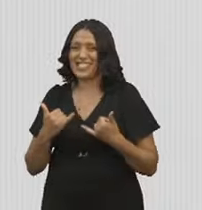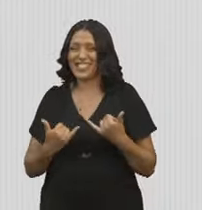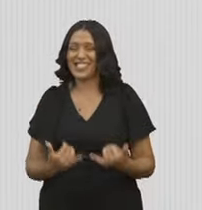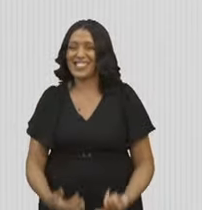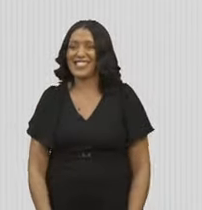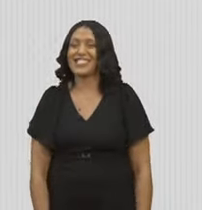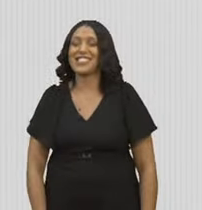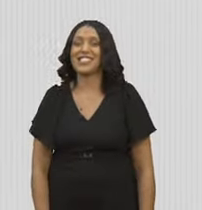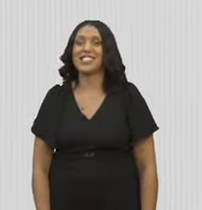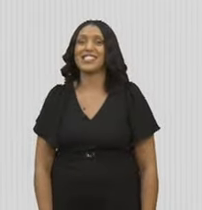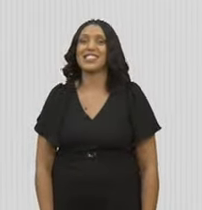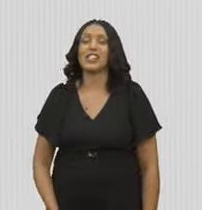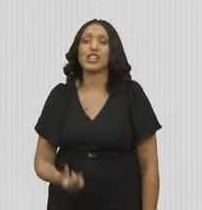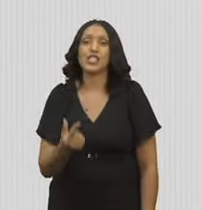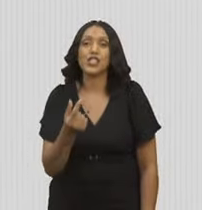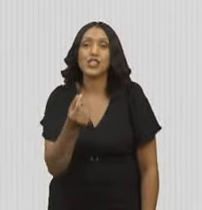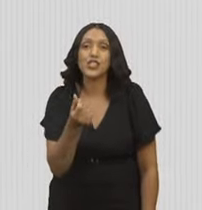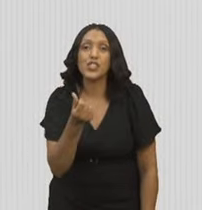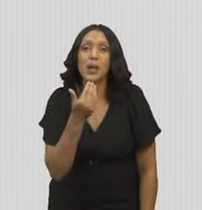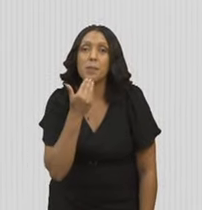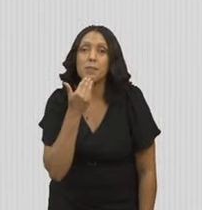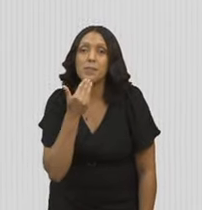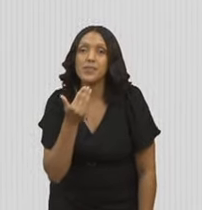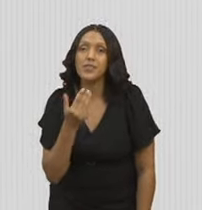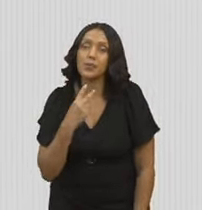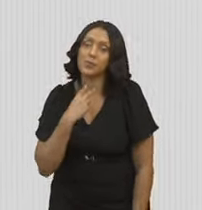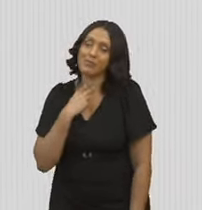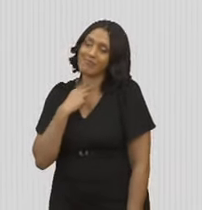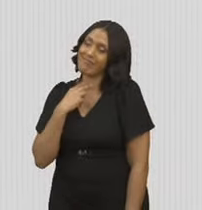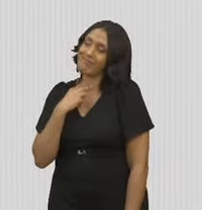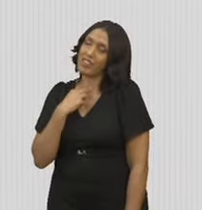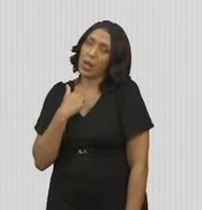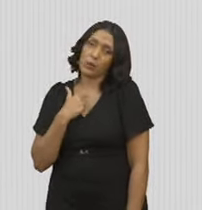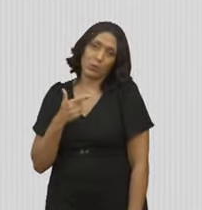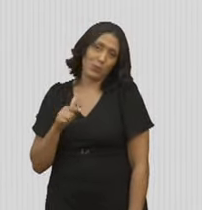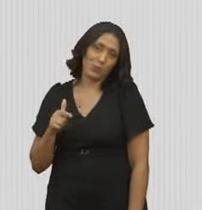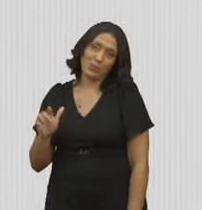Dinheiro não pode pedir, presidente. Dinheiro, infelizmente, o povo não está dando, não.